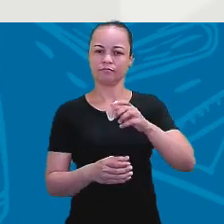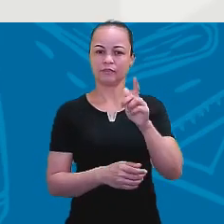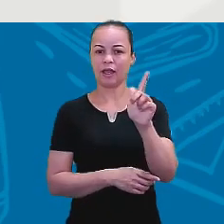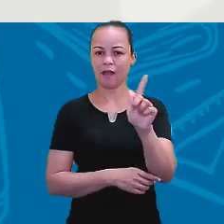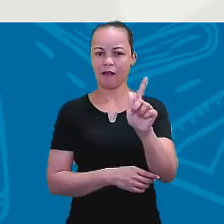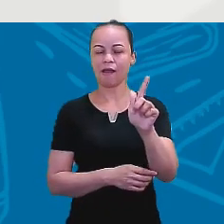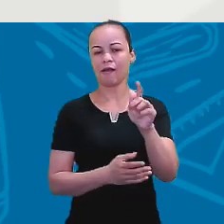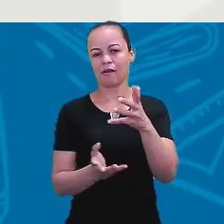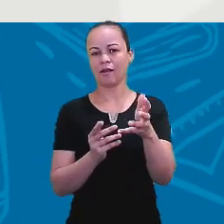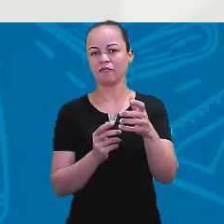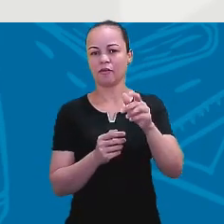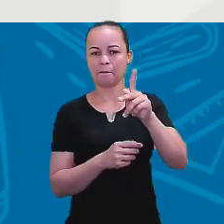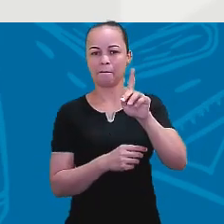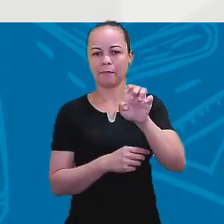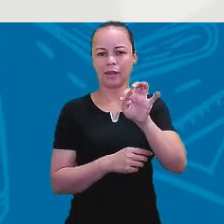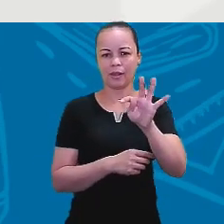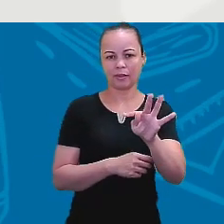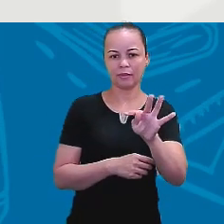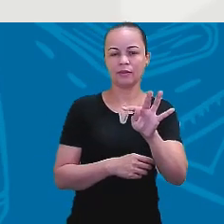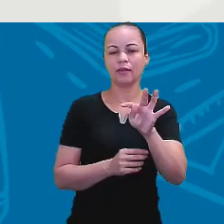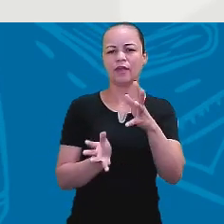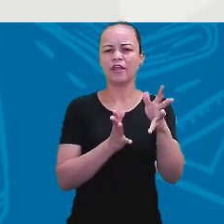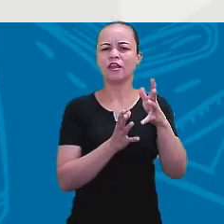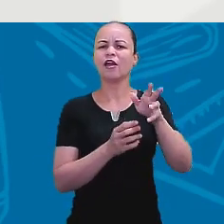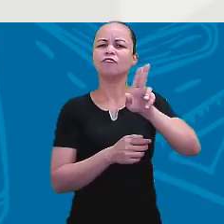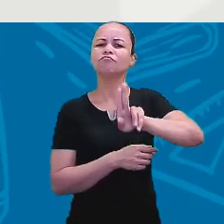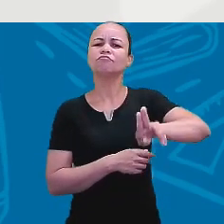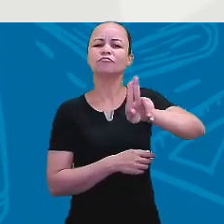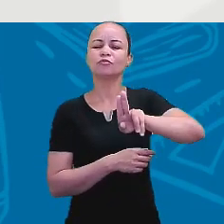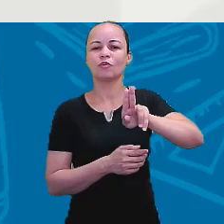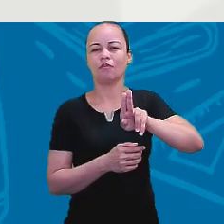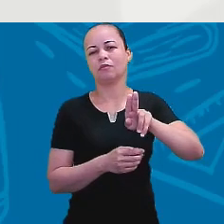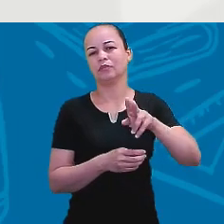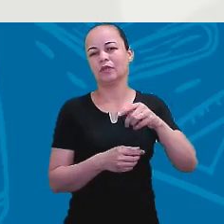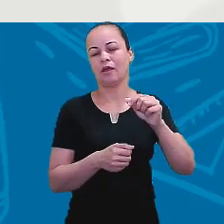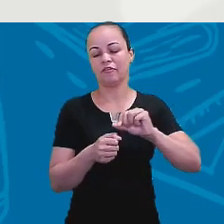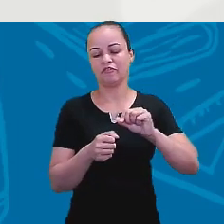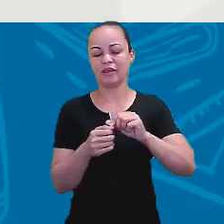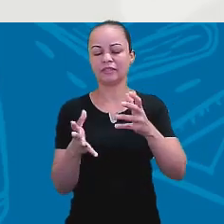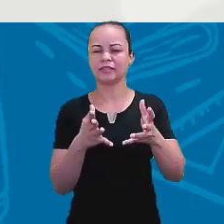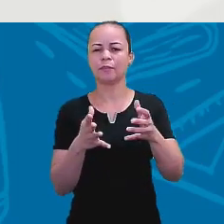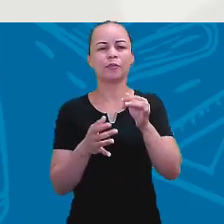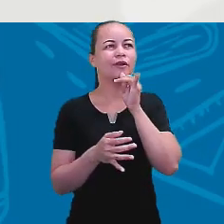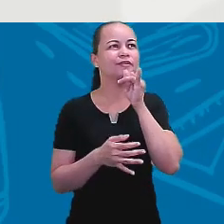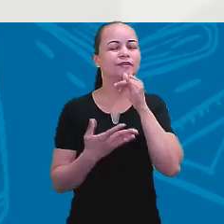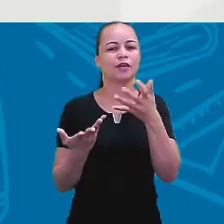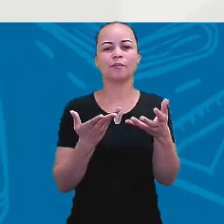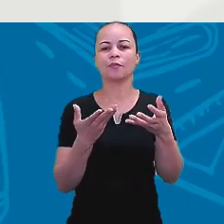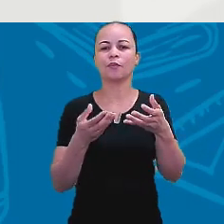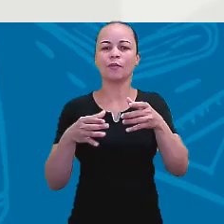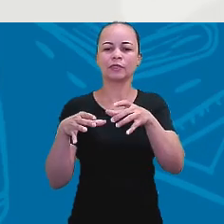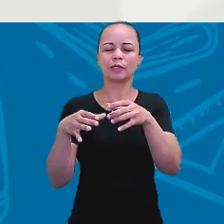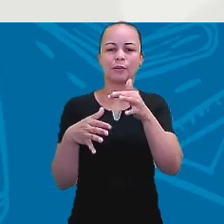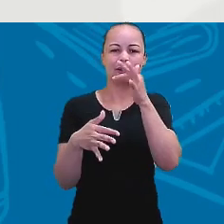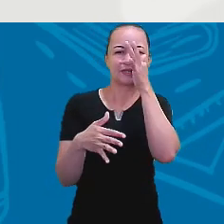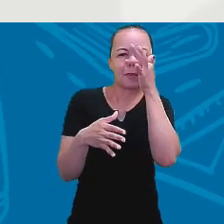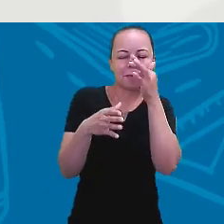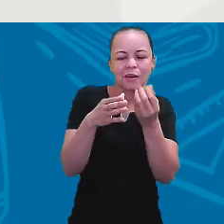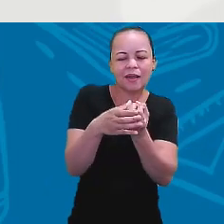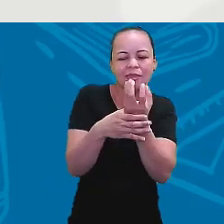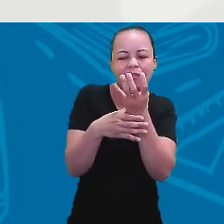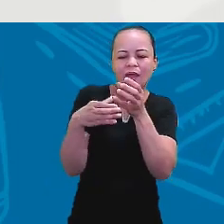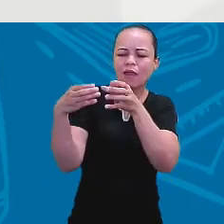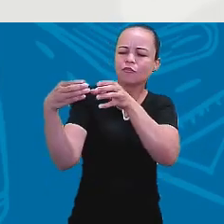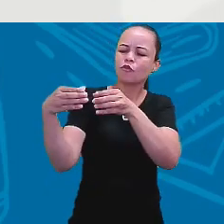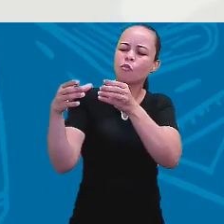aquela garrafa PET ali para fazer uma espécie de caqueirazinha para plantar uma plantinha, né?